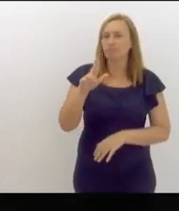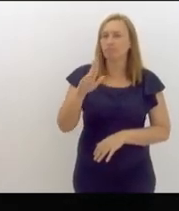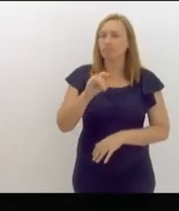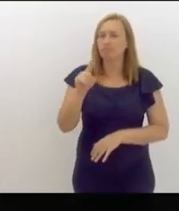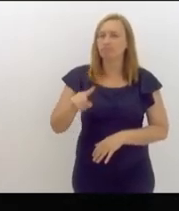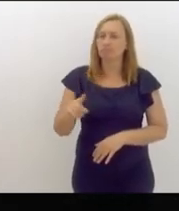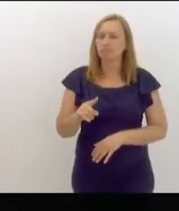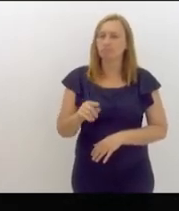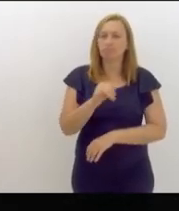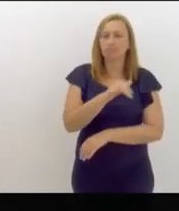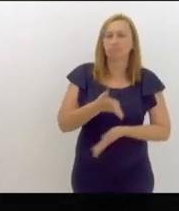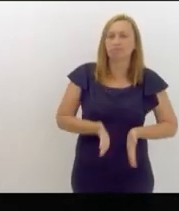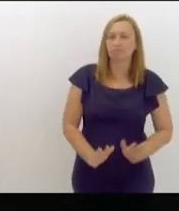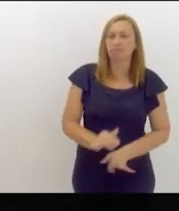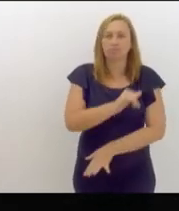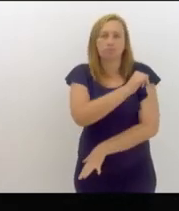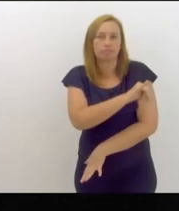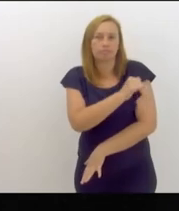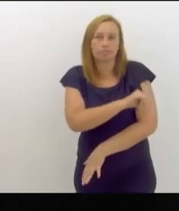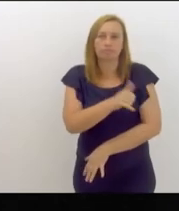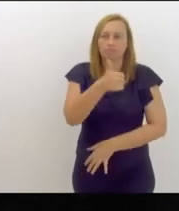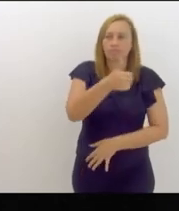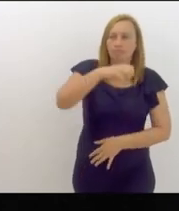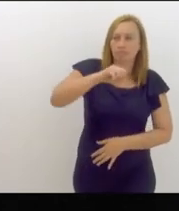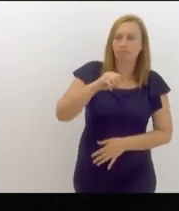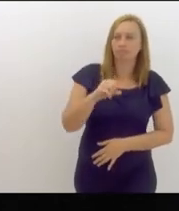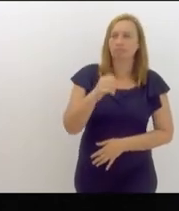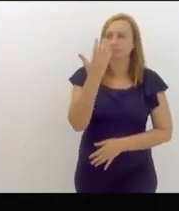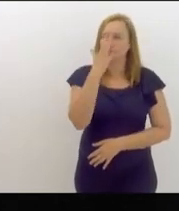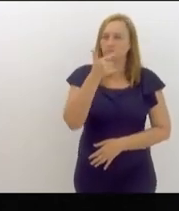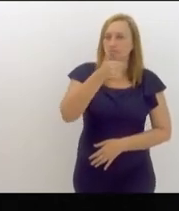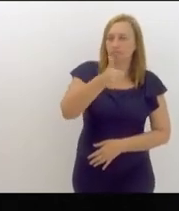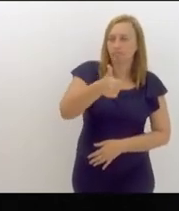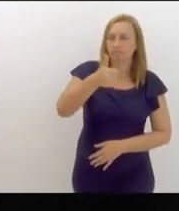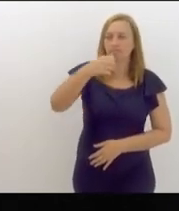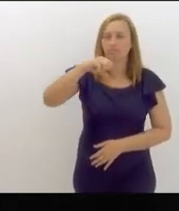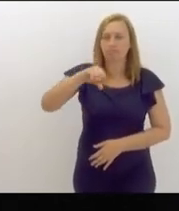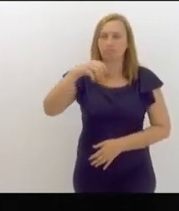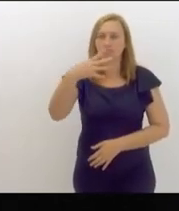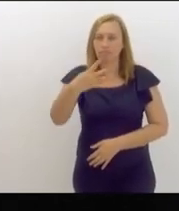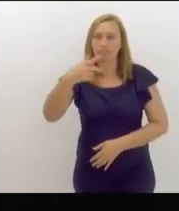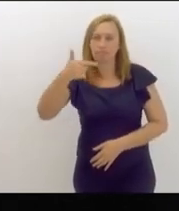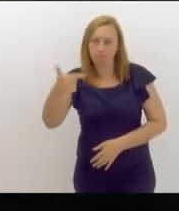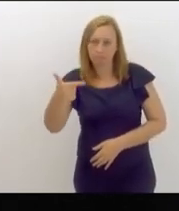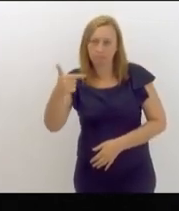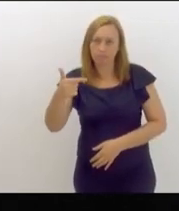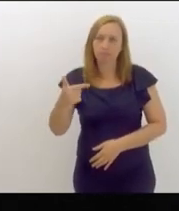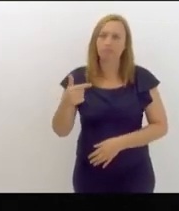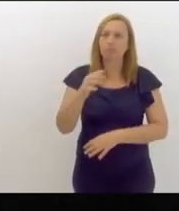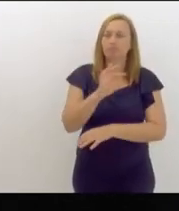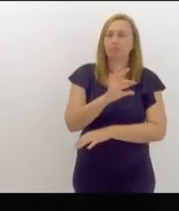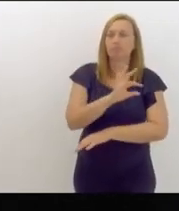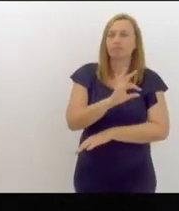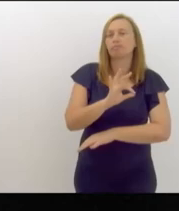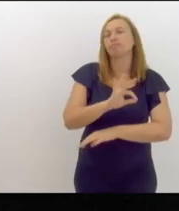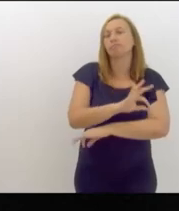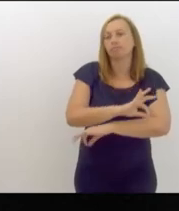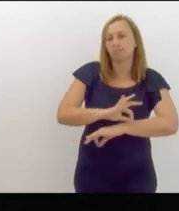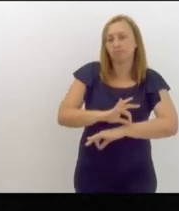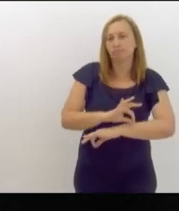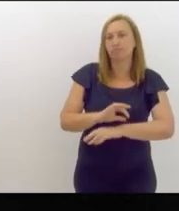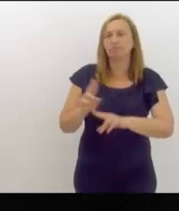nasceu no Rio de Janeiro em 19 de Fevereiro de 1942 graduada em física pelo UFRJ